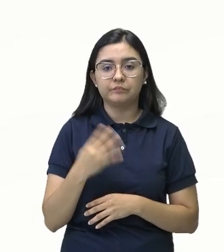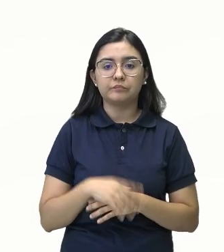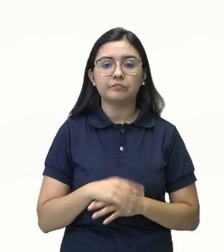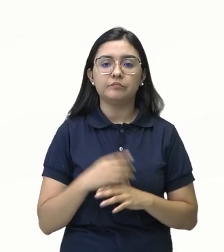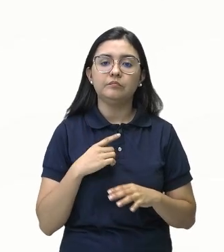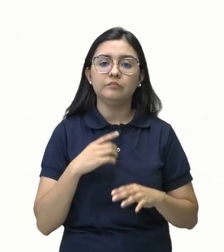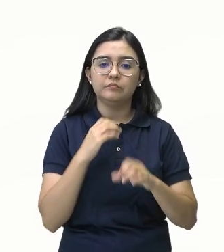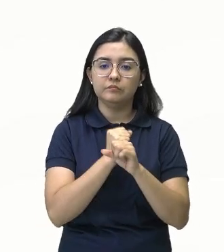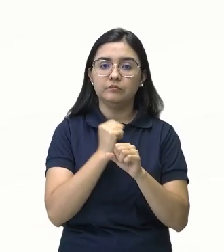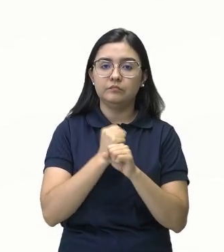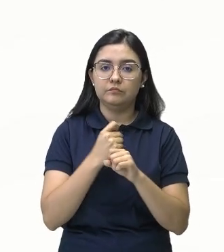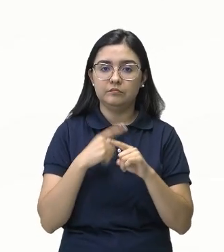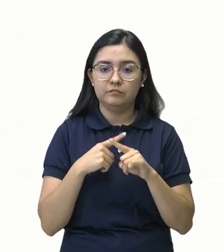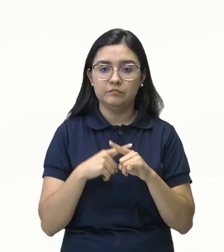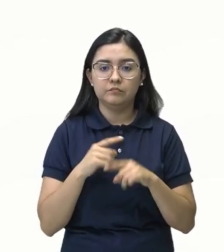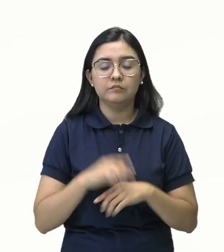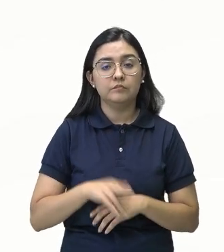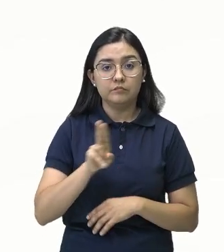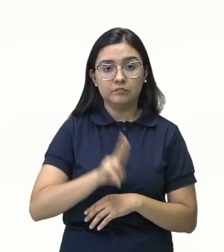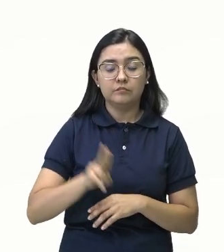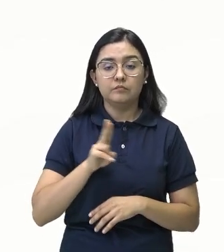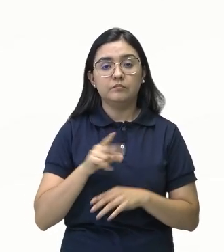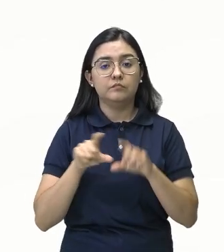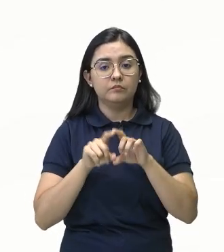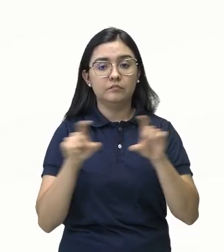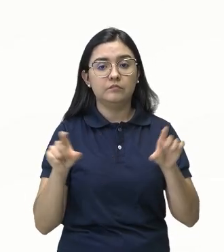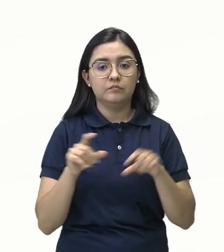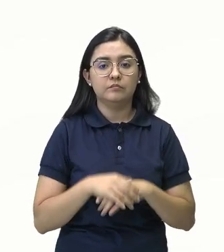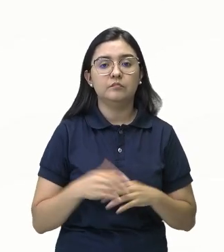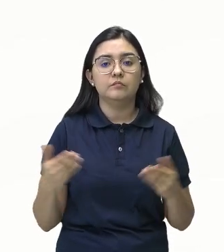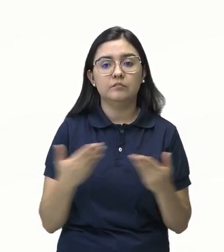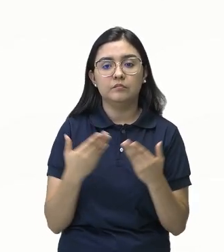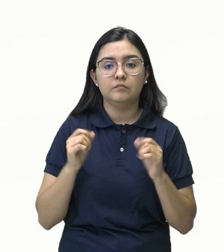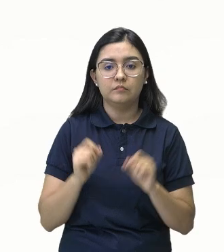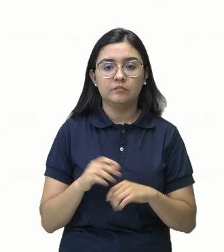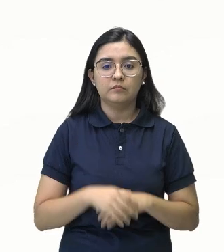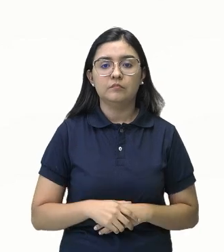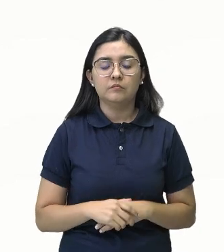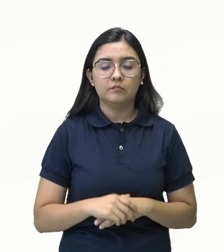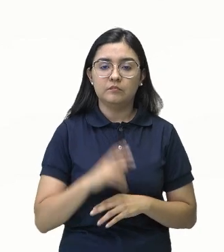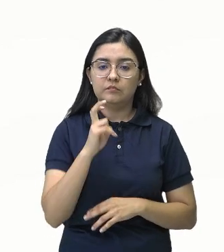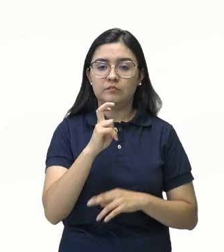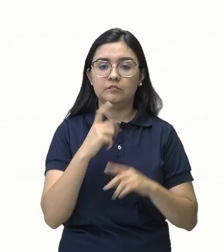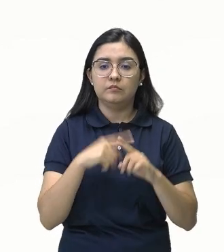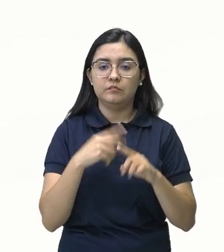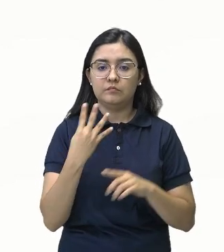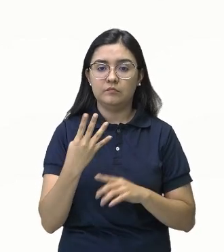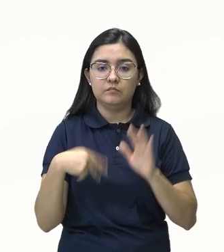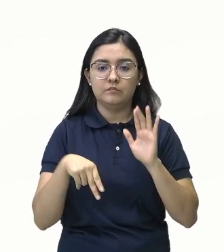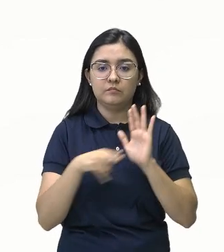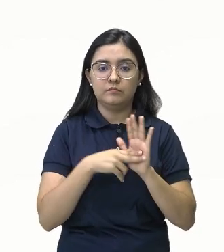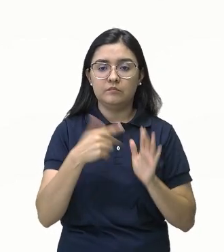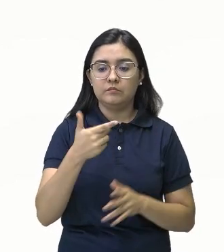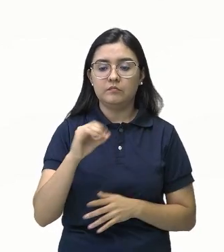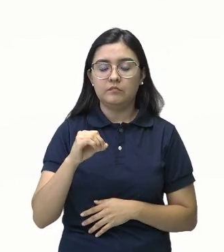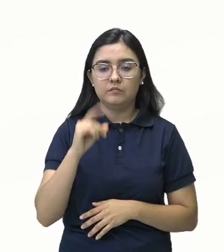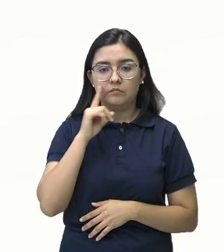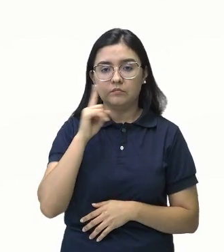fazendo ali pela nossa formulazinha, tá, pessoal? E agora, a gente fazendo aqui a nossa multiplicação, igual como fizemos aqui em